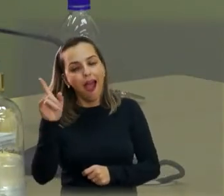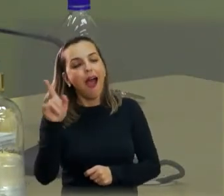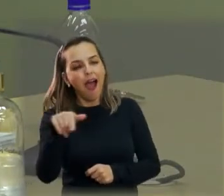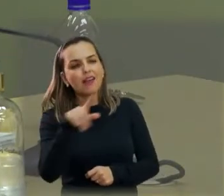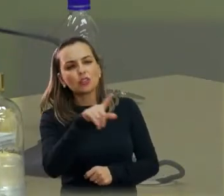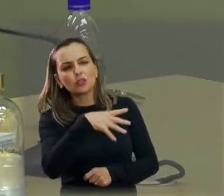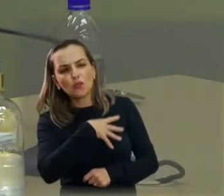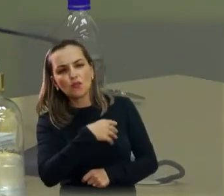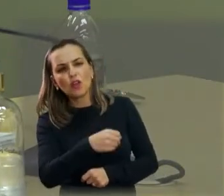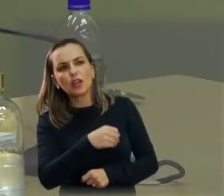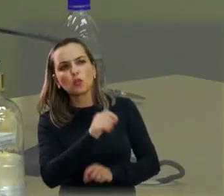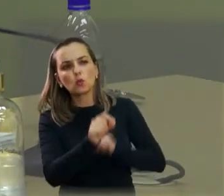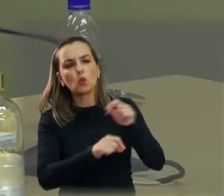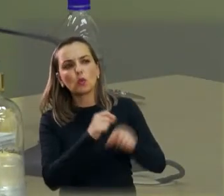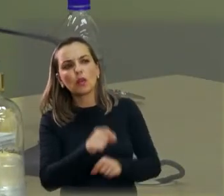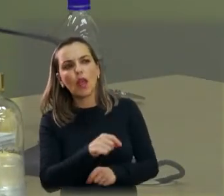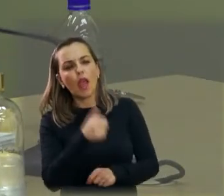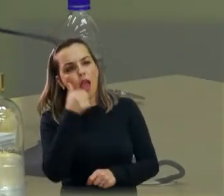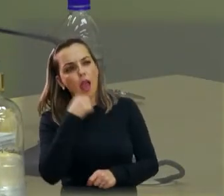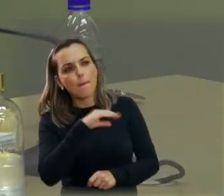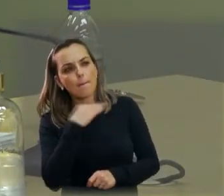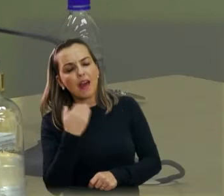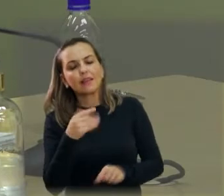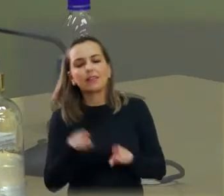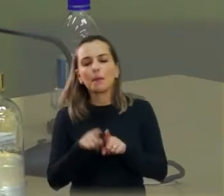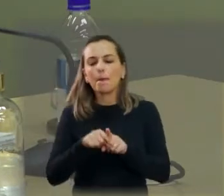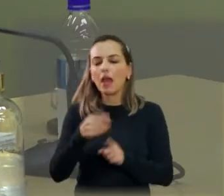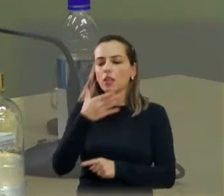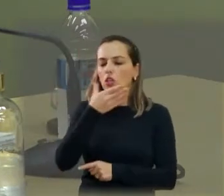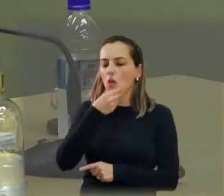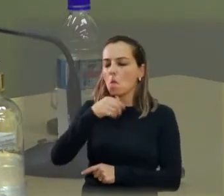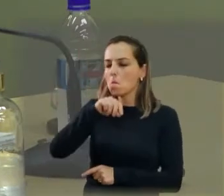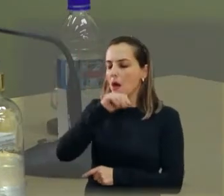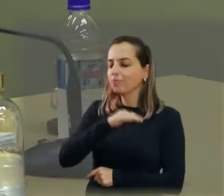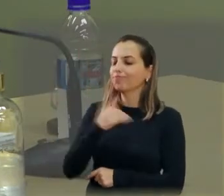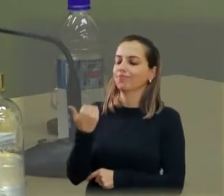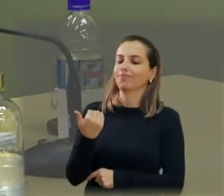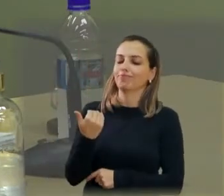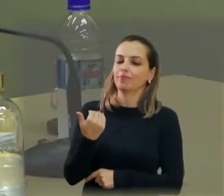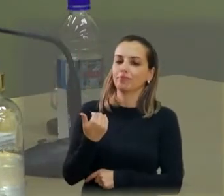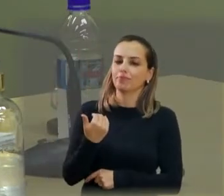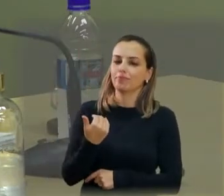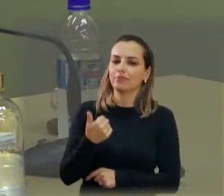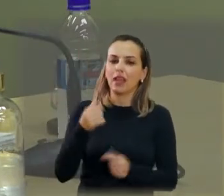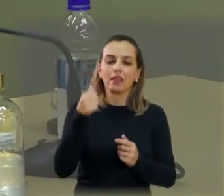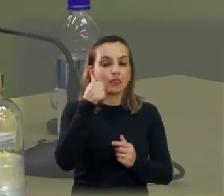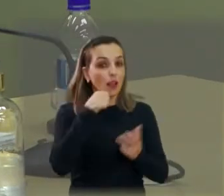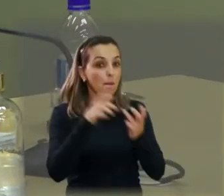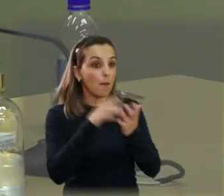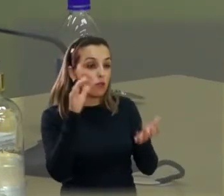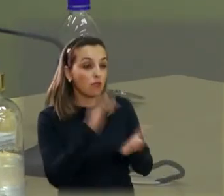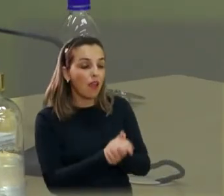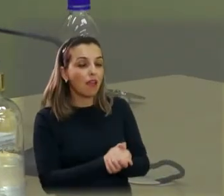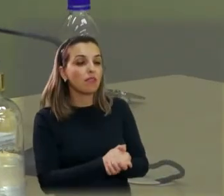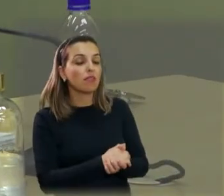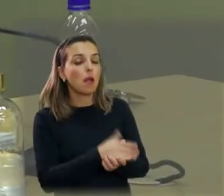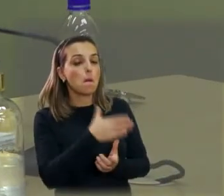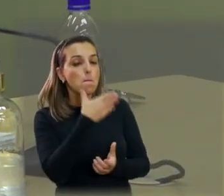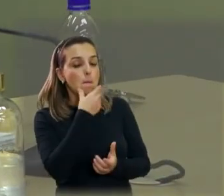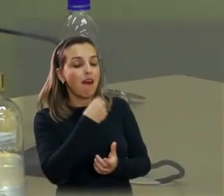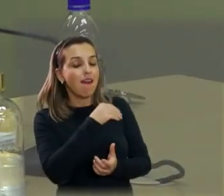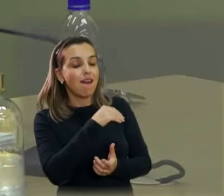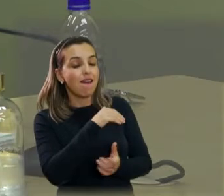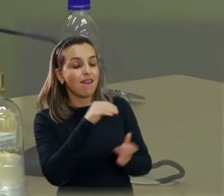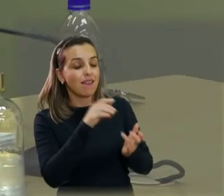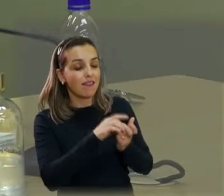para um filho que já perdeu a mãe, que perdeu o pai, para uma esposa que já perdeu o marido, que agora perdeu o filho.